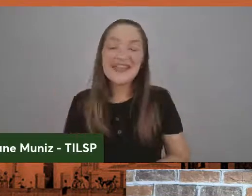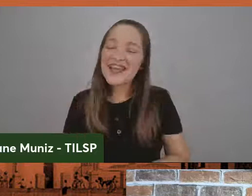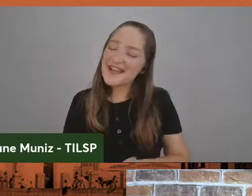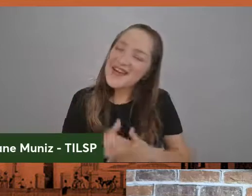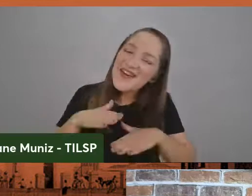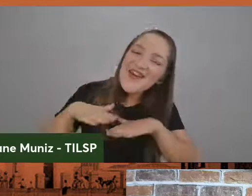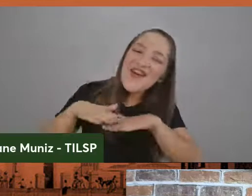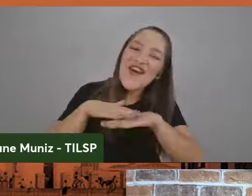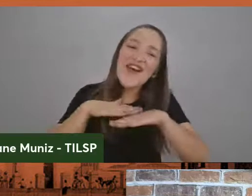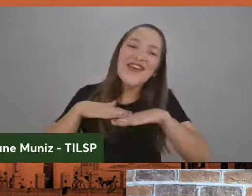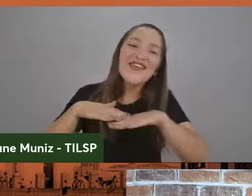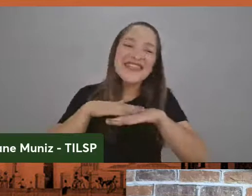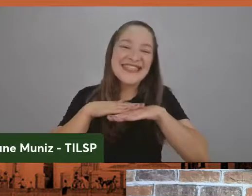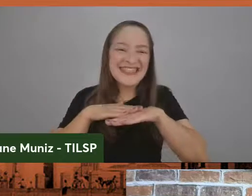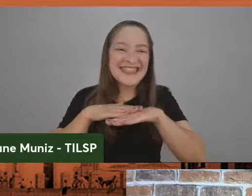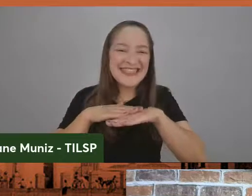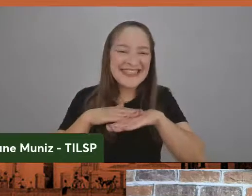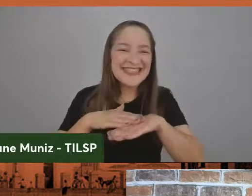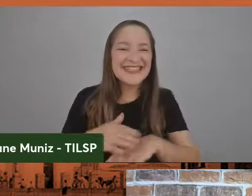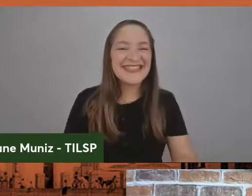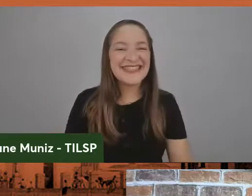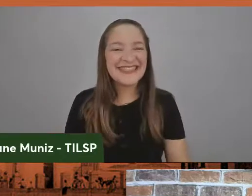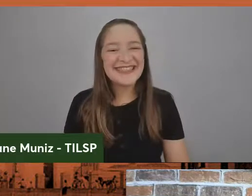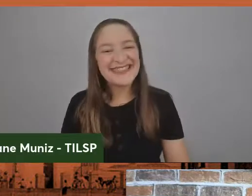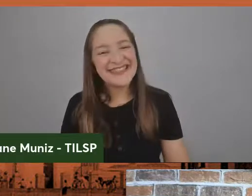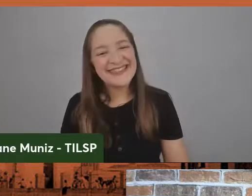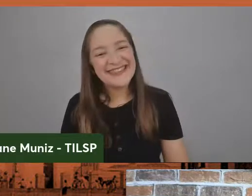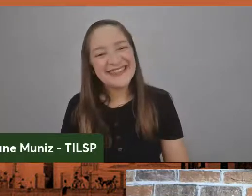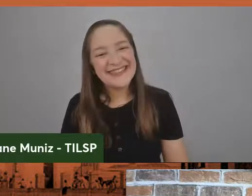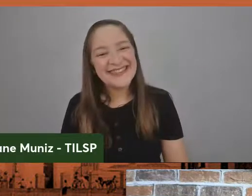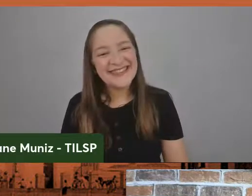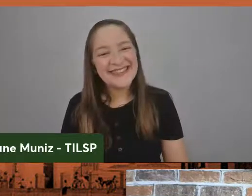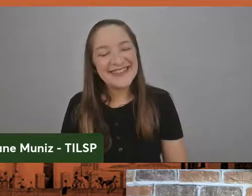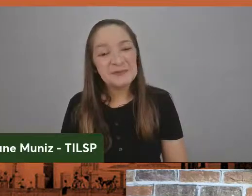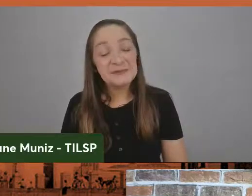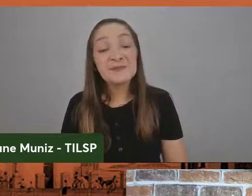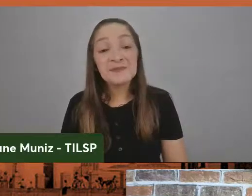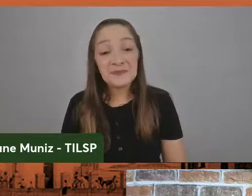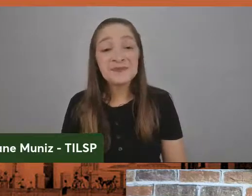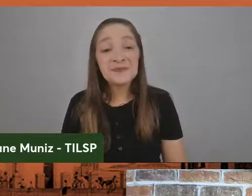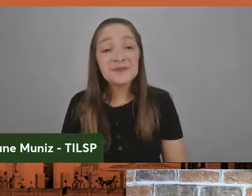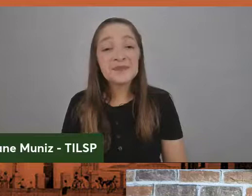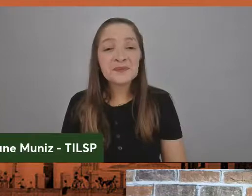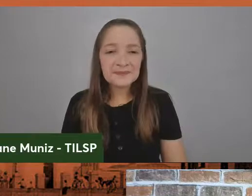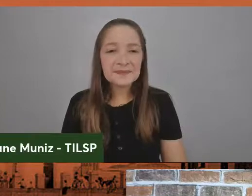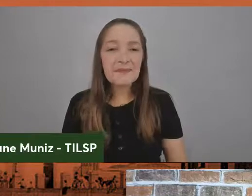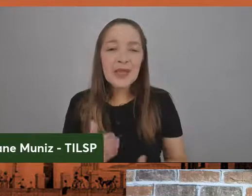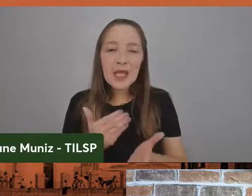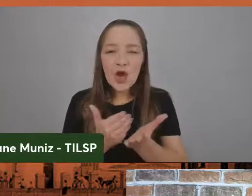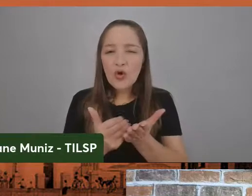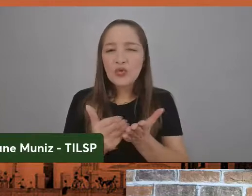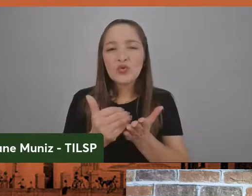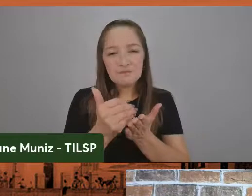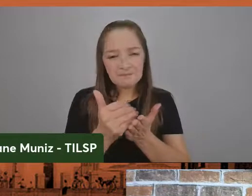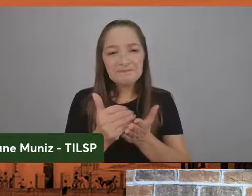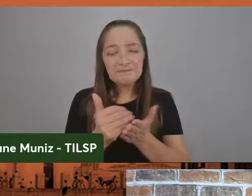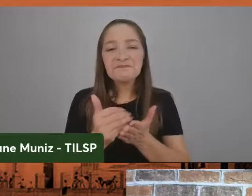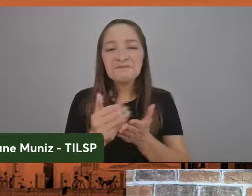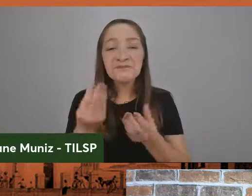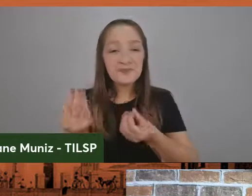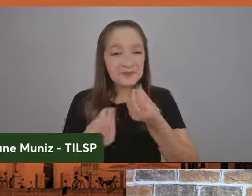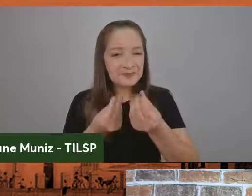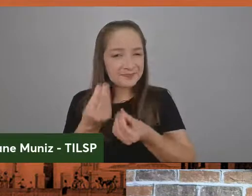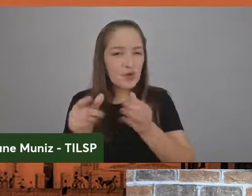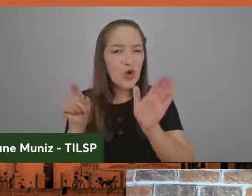diria a minha mãe, vamos prosear, não é? Milton, querido, eu queria começar com